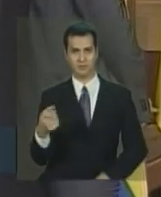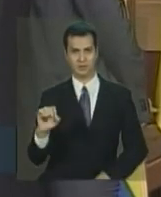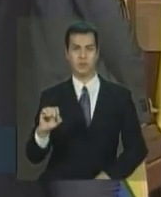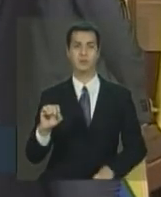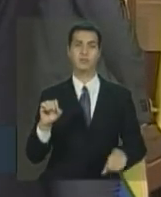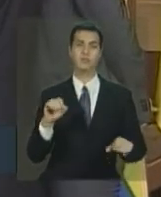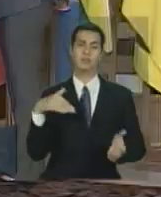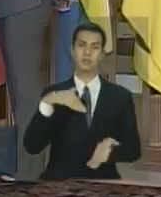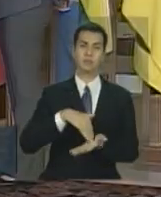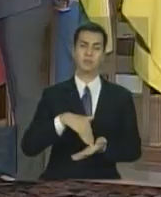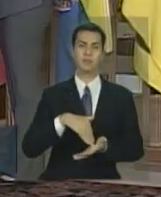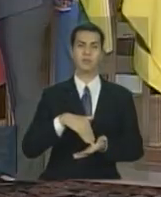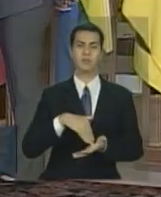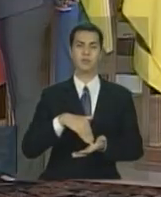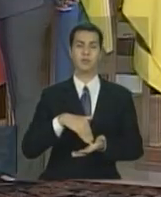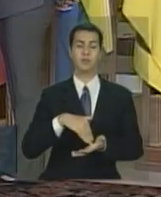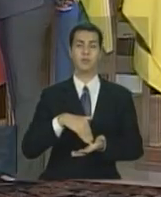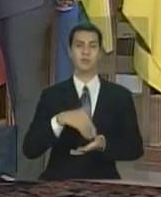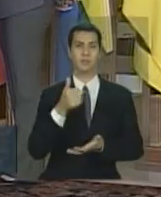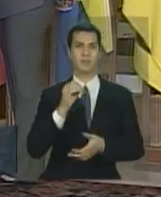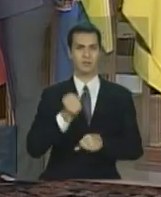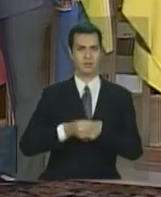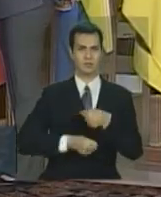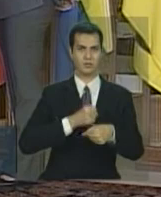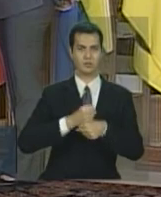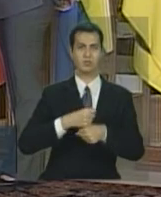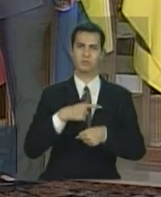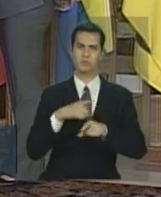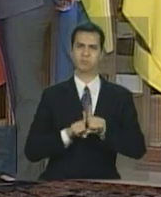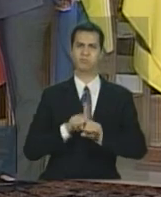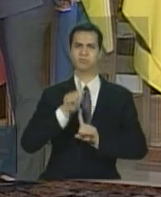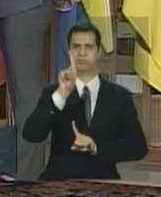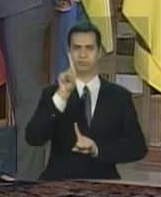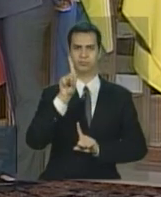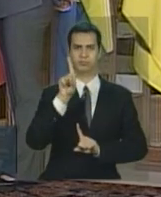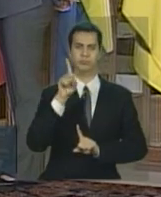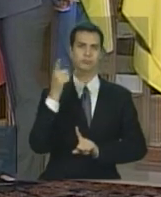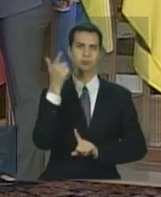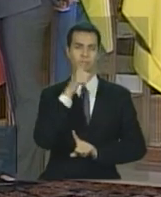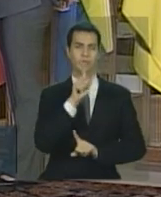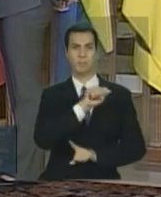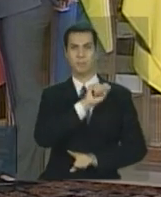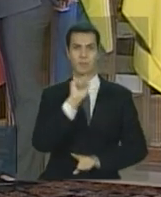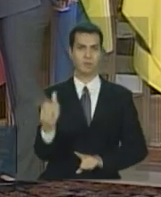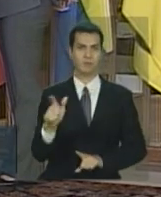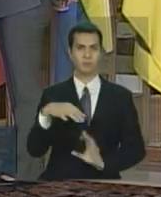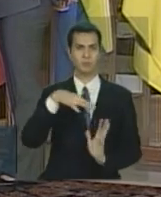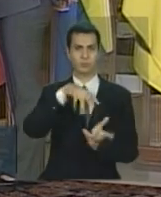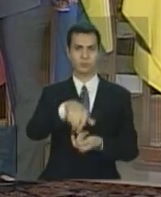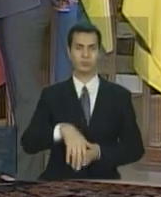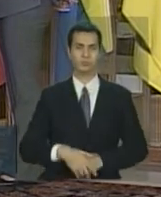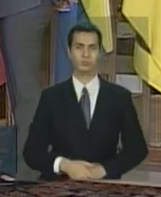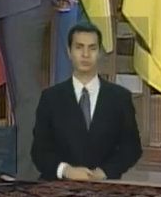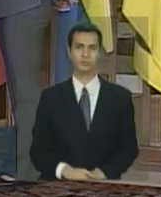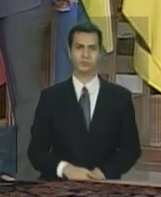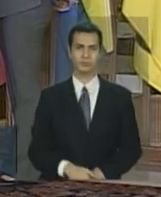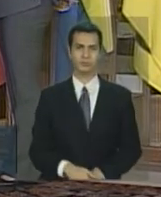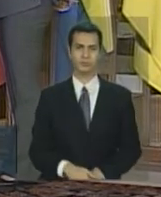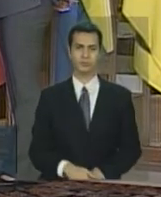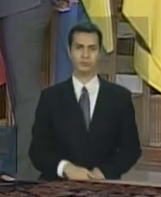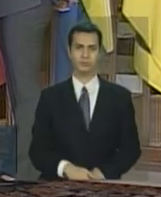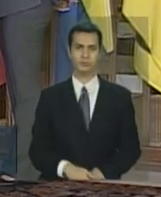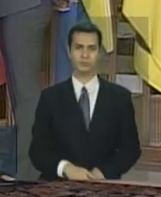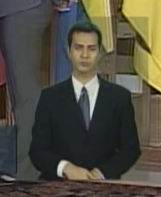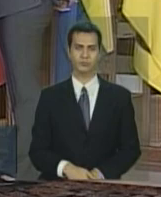2010 tiveram crescimento superior à elevação do comércio entre o Brasil e o mundo.